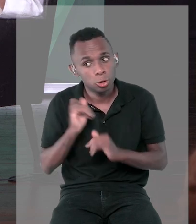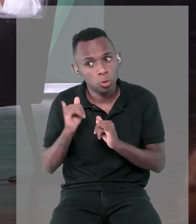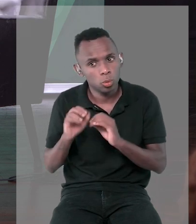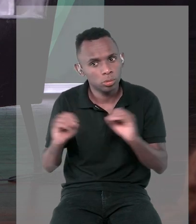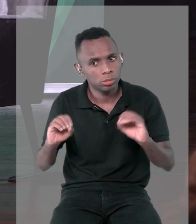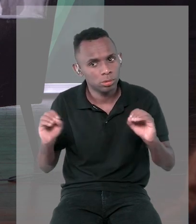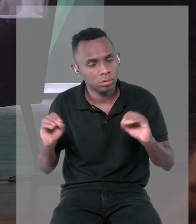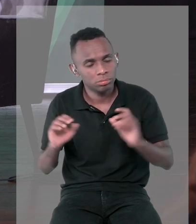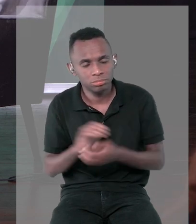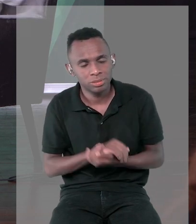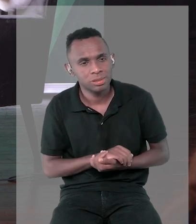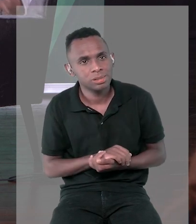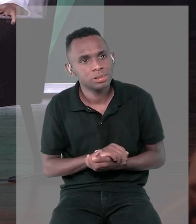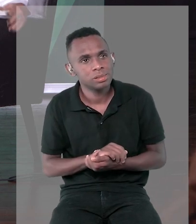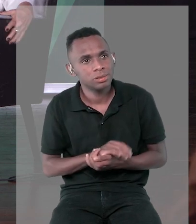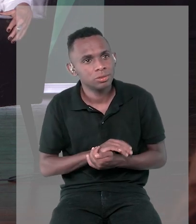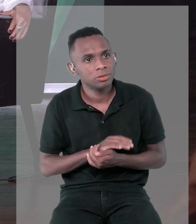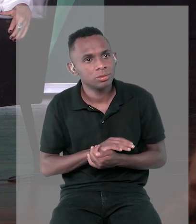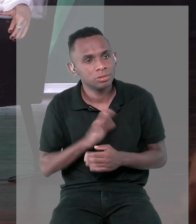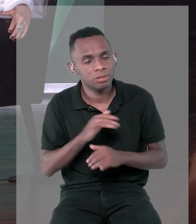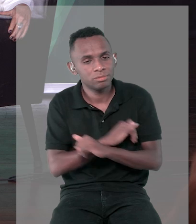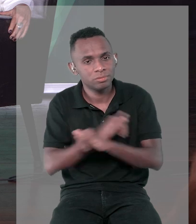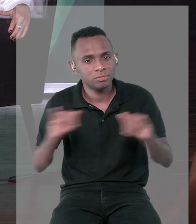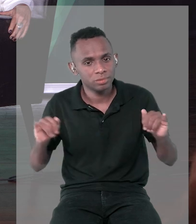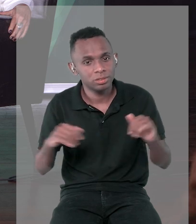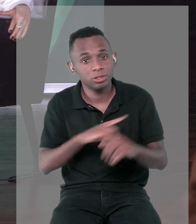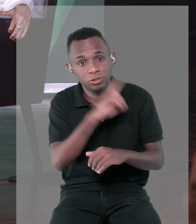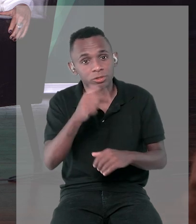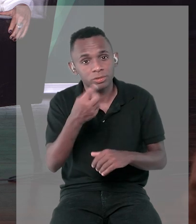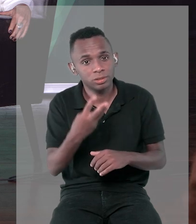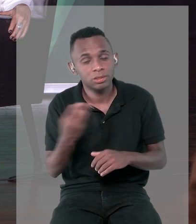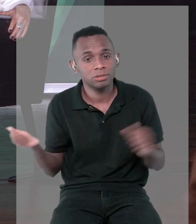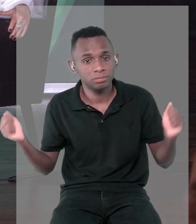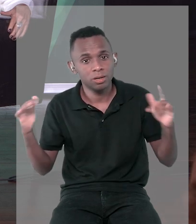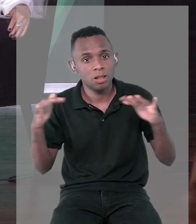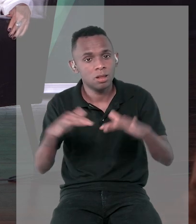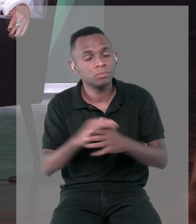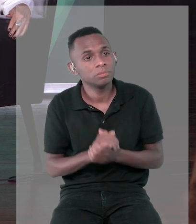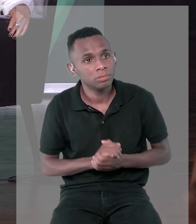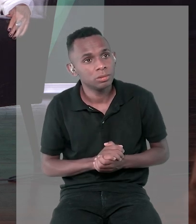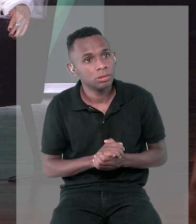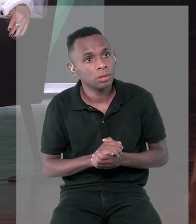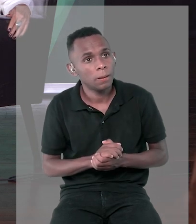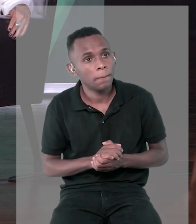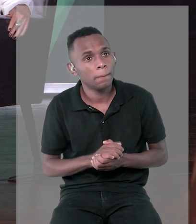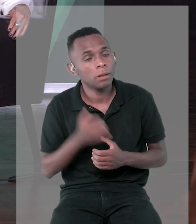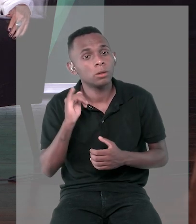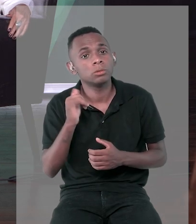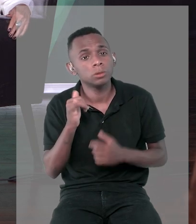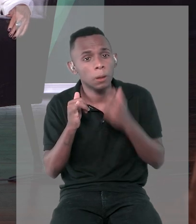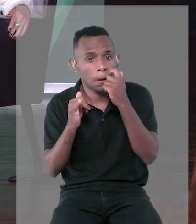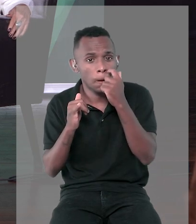ninguém conta para ninguém, conta para ele, não. Já avisei aqui que o pessoal vem dia 23, viu? Uma conta da história